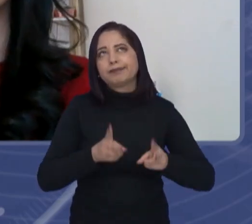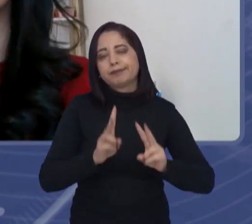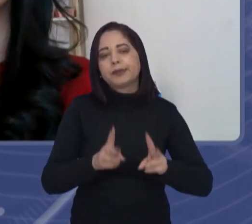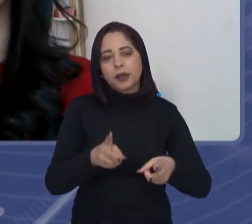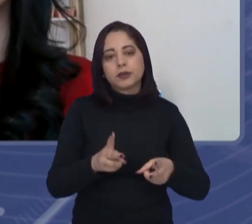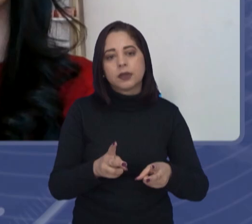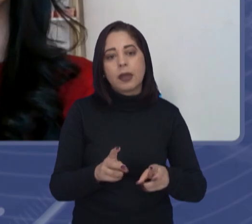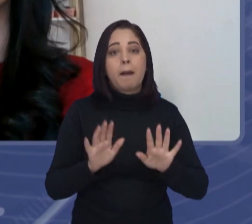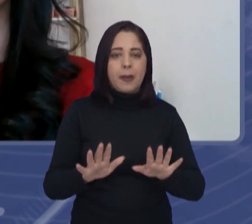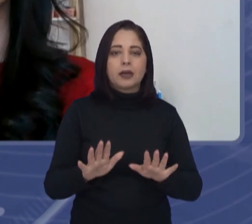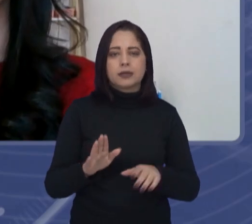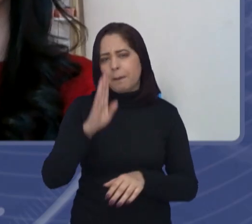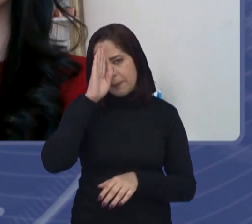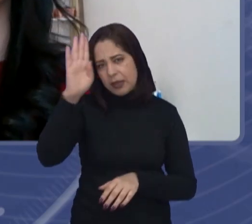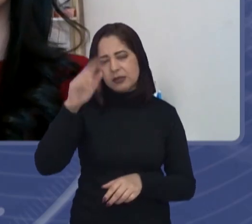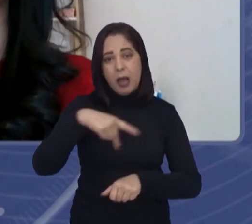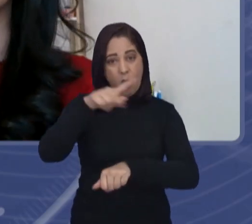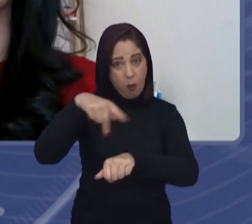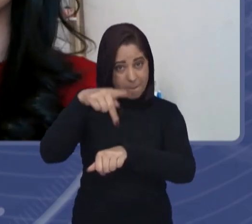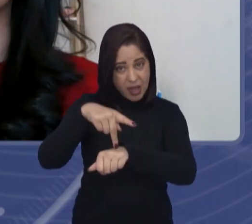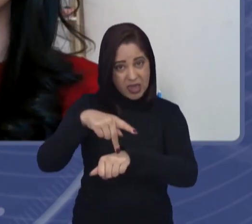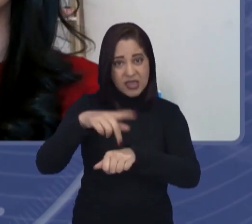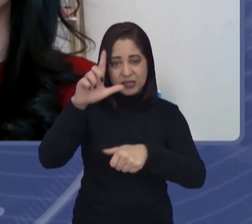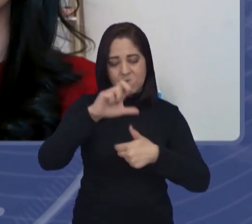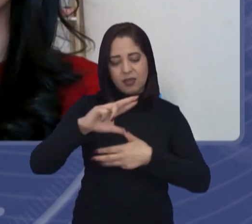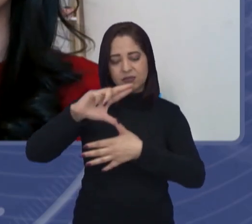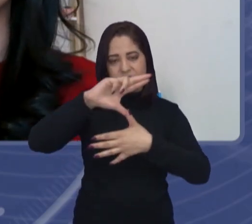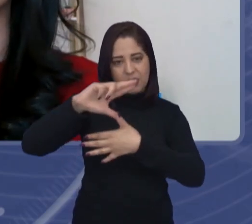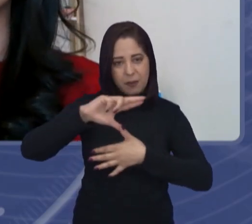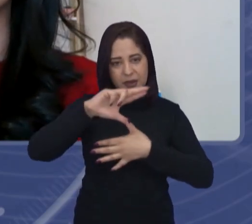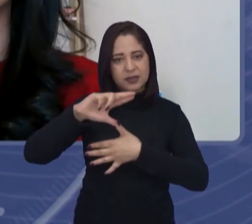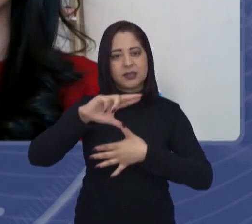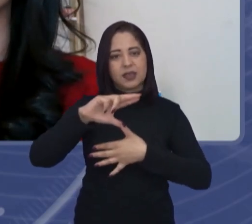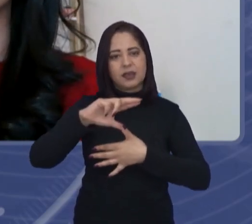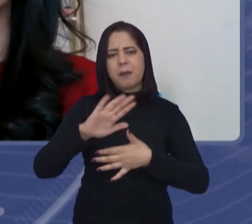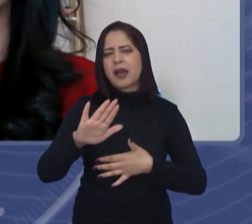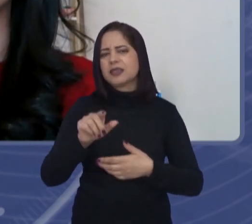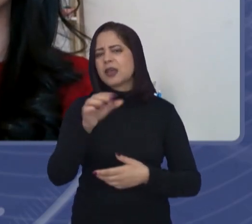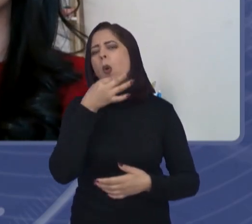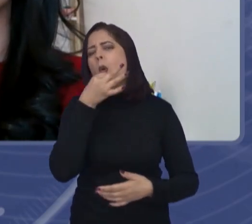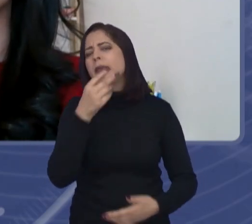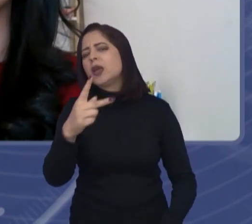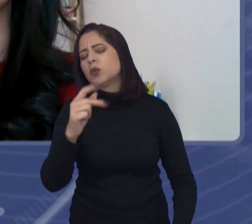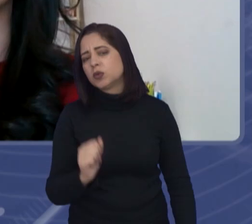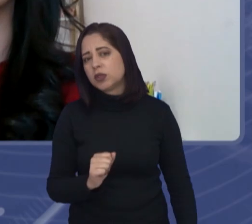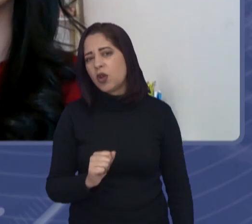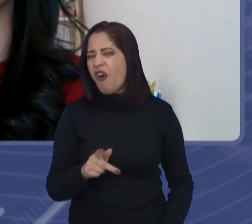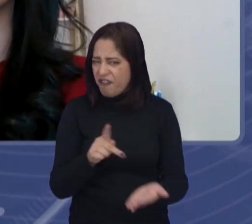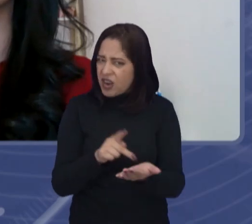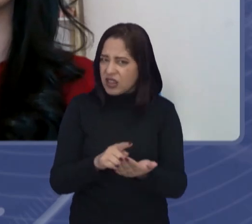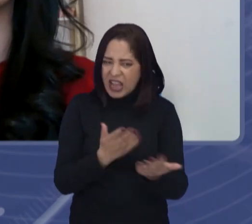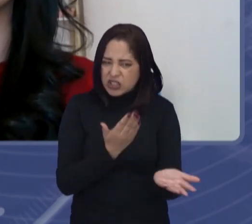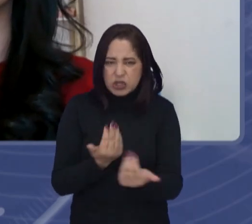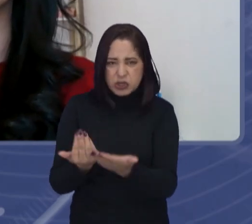principalmente países da América Latina, África, mas esse não é o caso. Mas você acredita que realmente os jovens eles